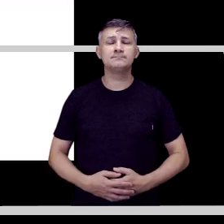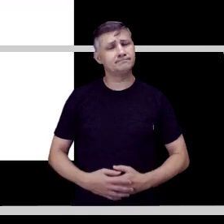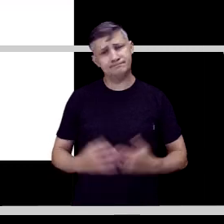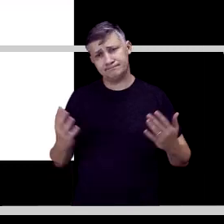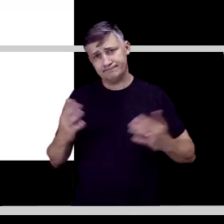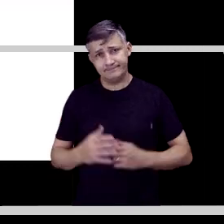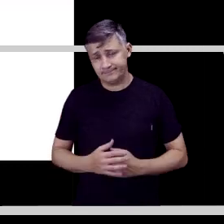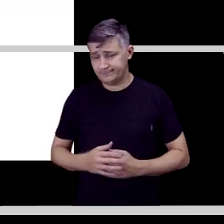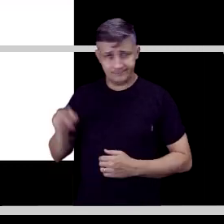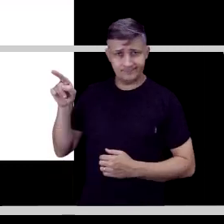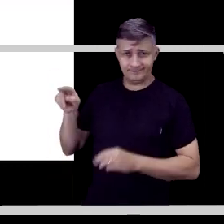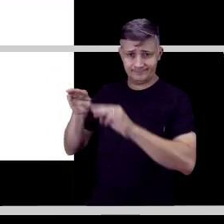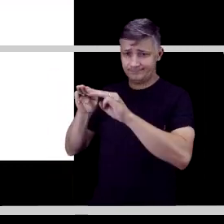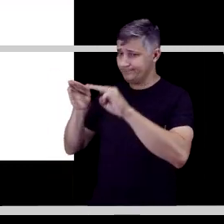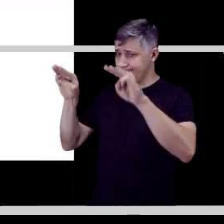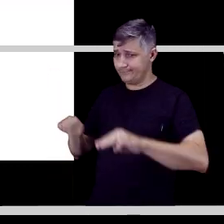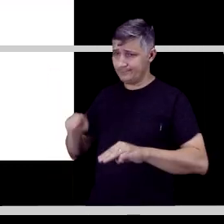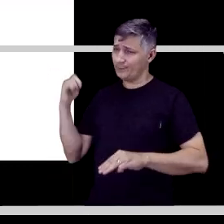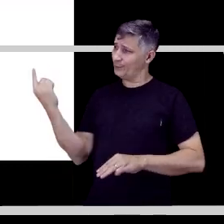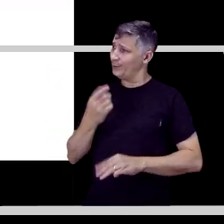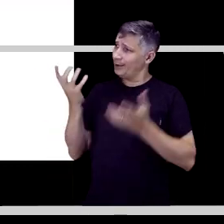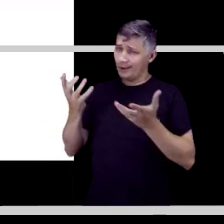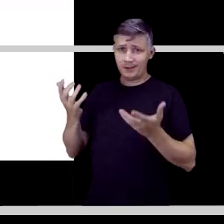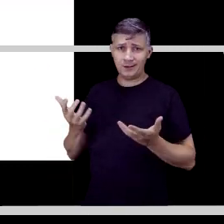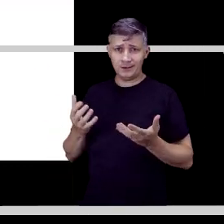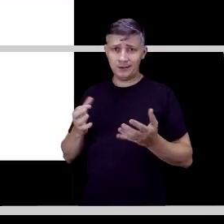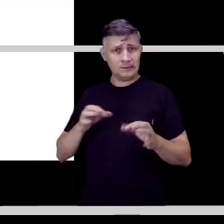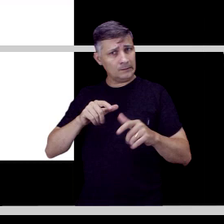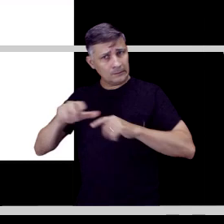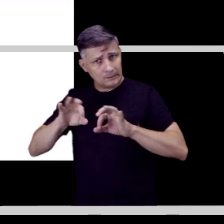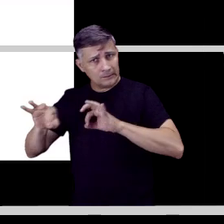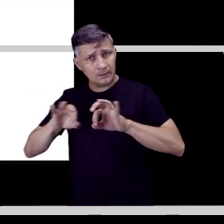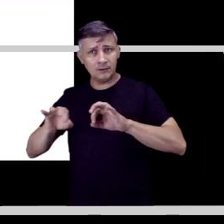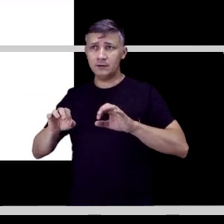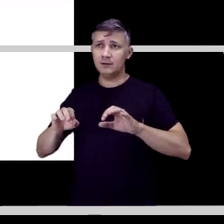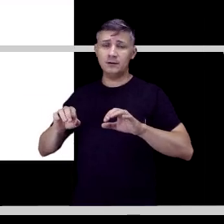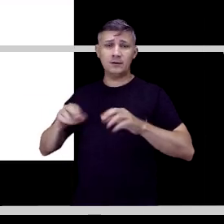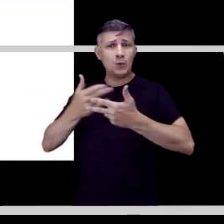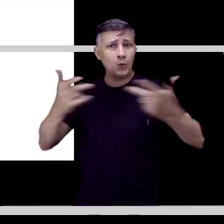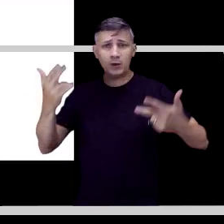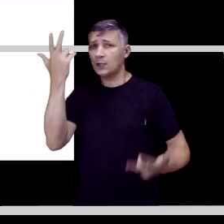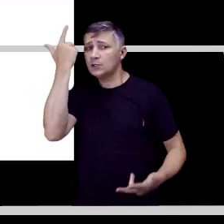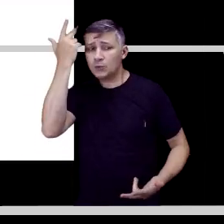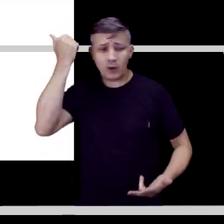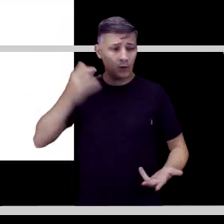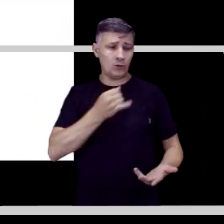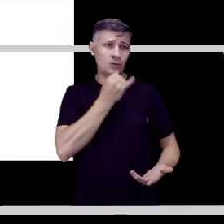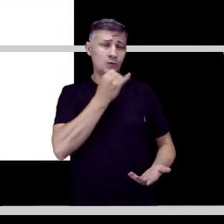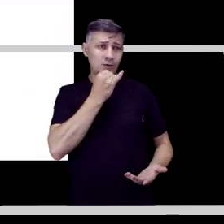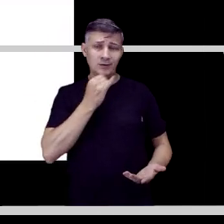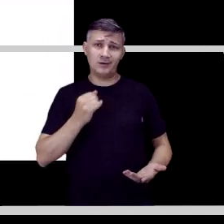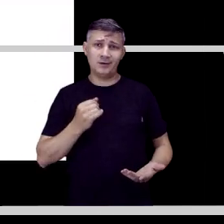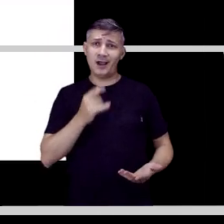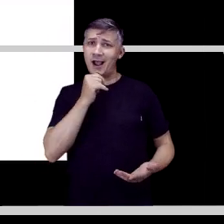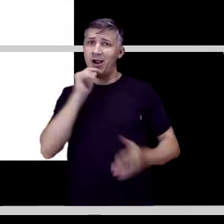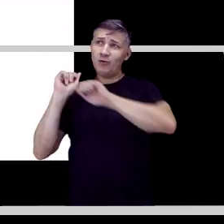Enfim, é um museu em que a gente procura ao máximo trabalhar os elementos naturais, que, por exemplo, os elementos de descida de água, que eles descem